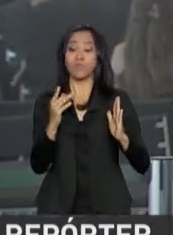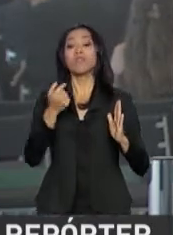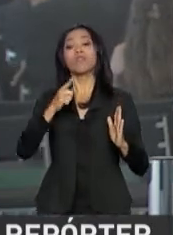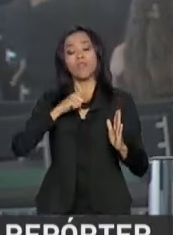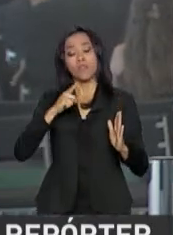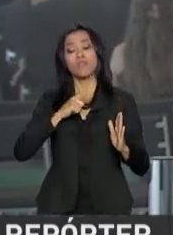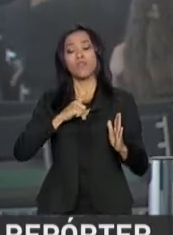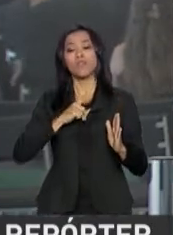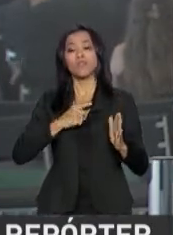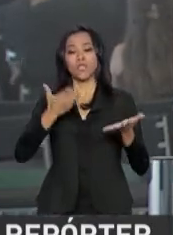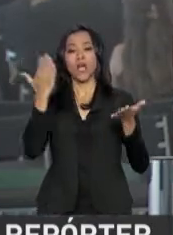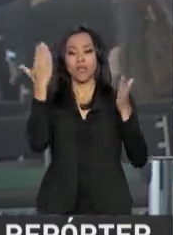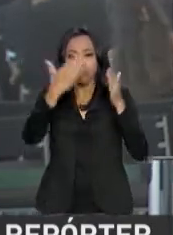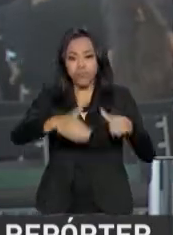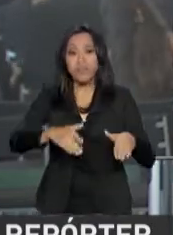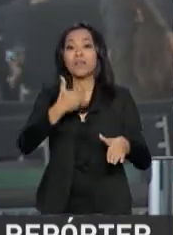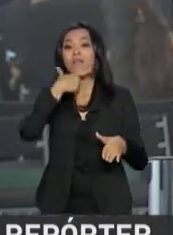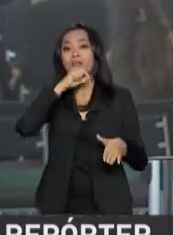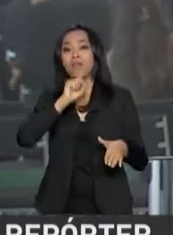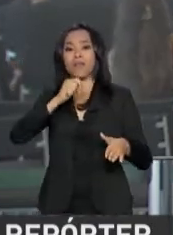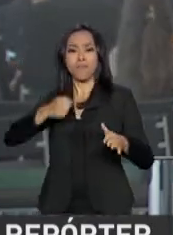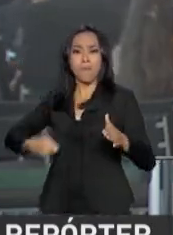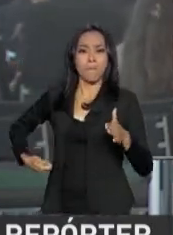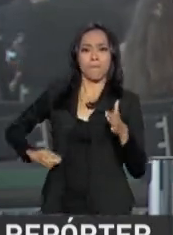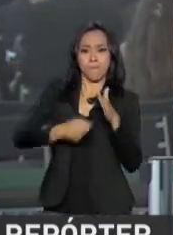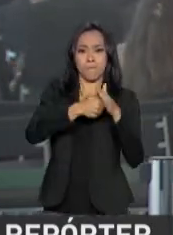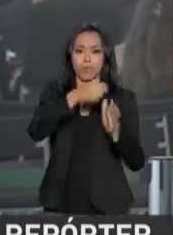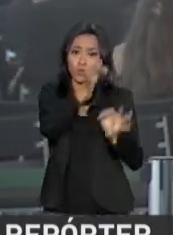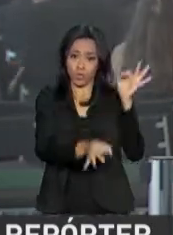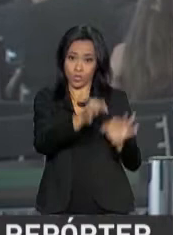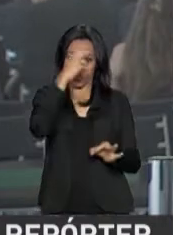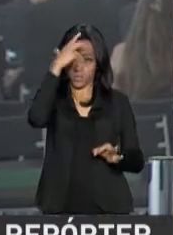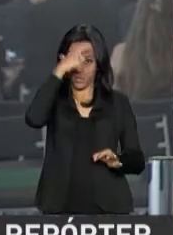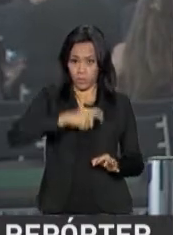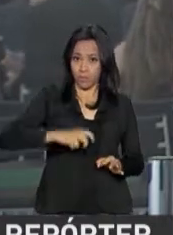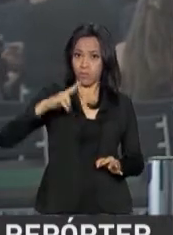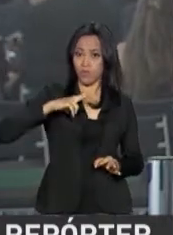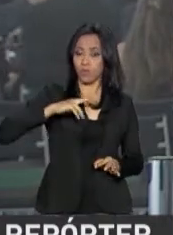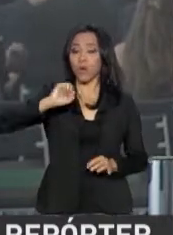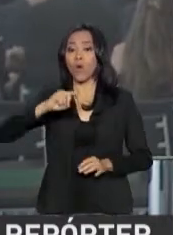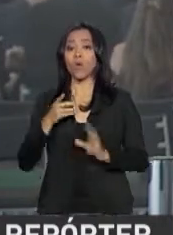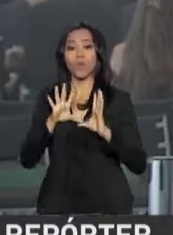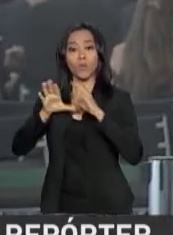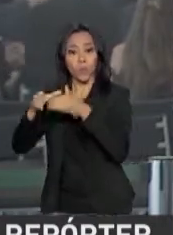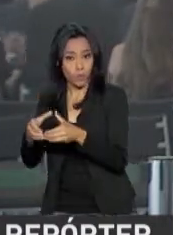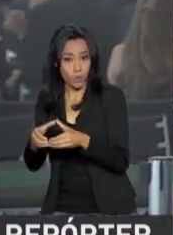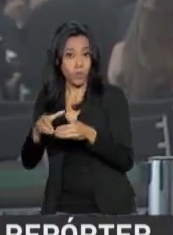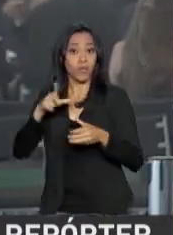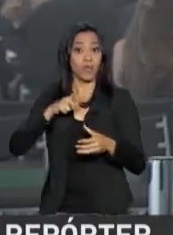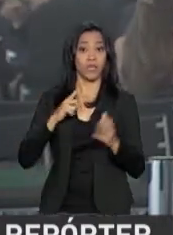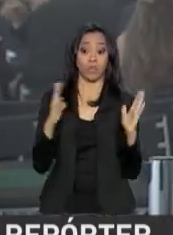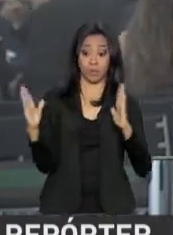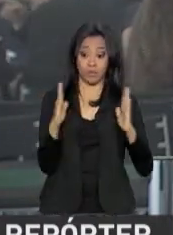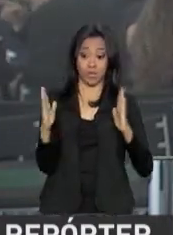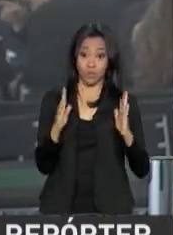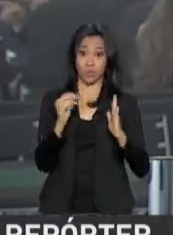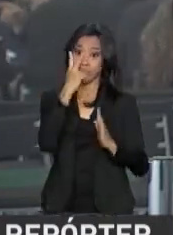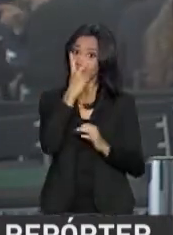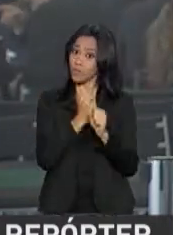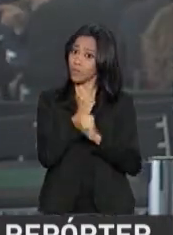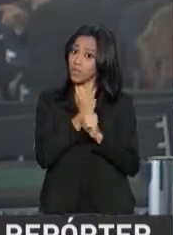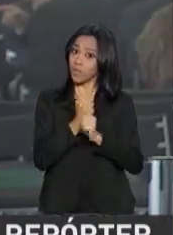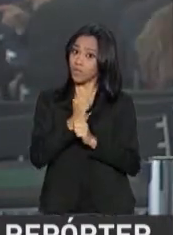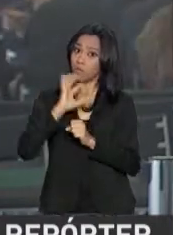todos que entraram com ação na justiça de forma coletiva ou individual os poupadores têm até dois anos para decidir